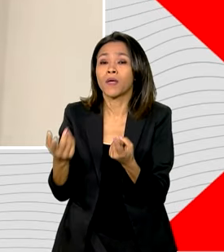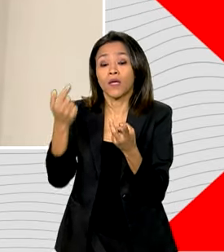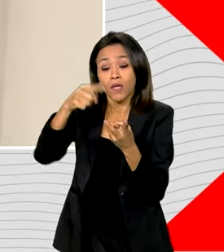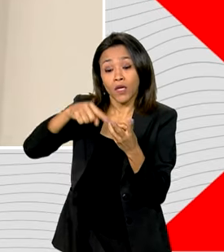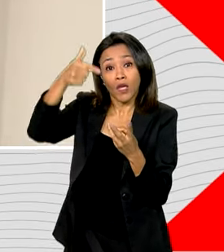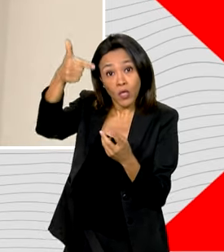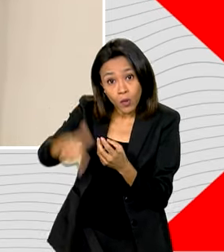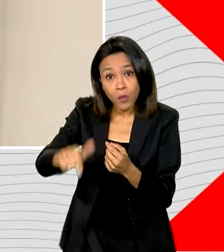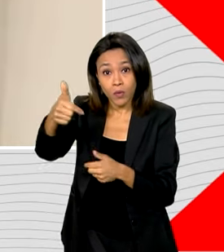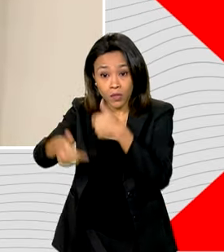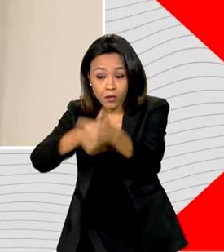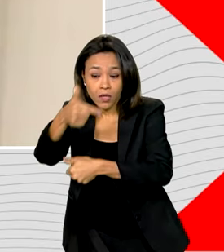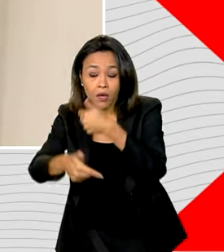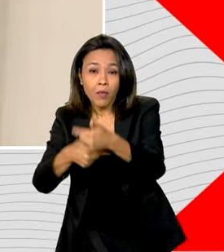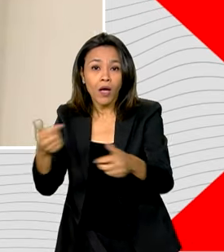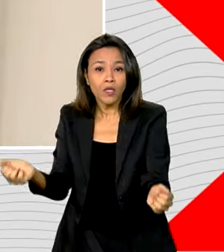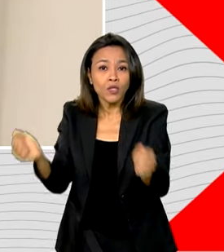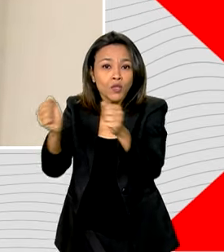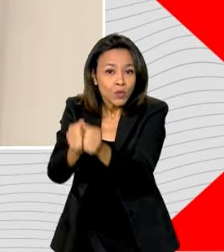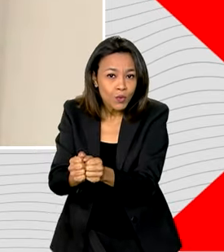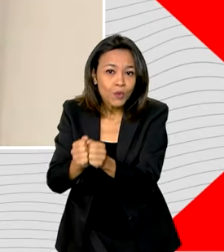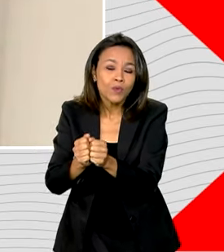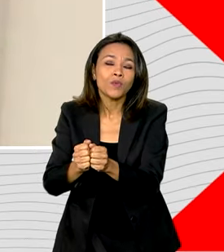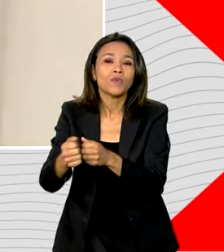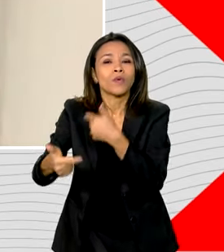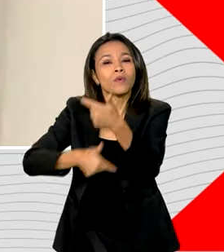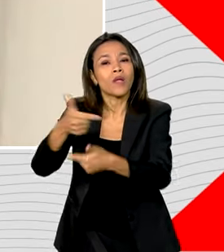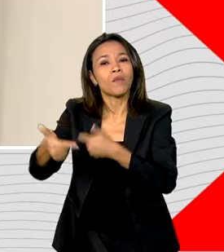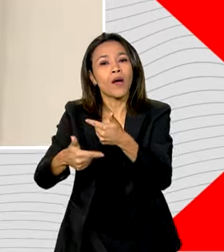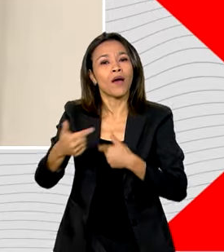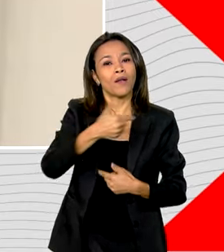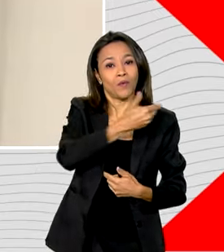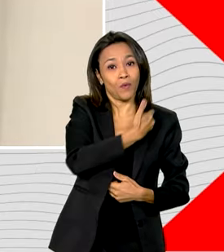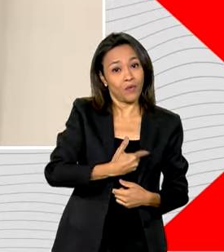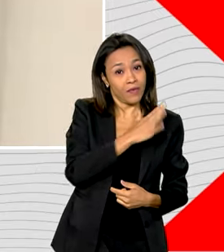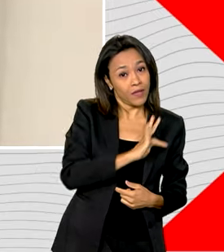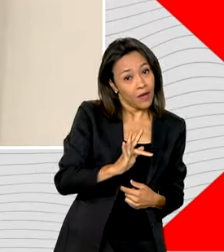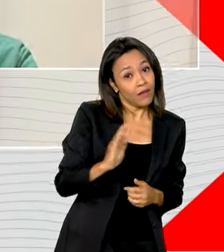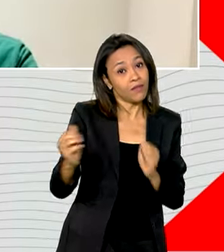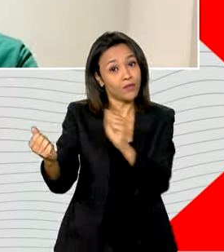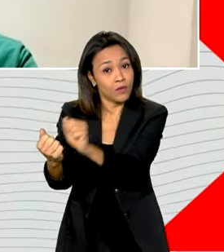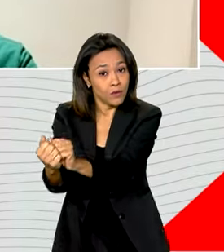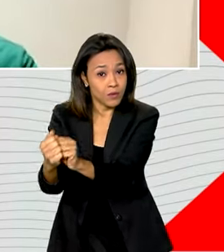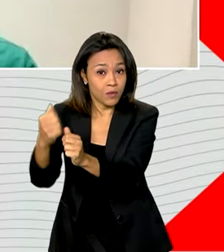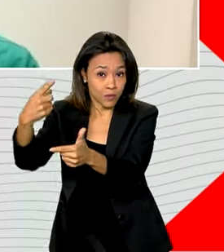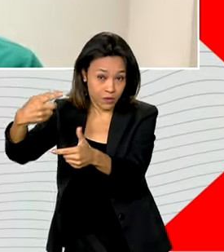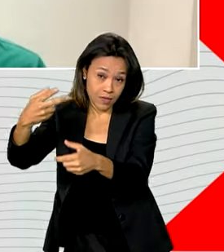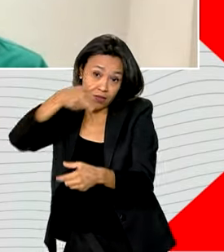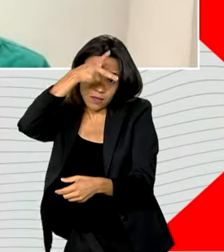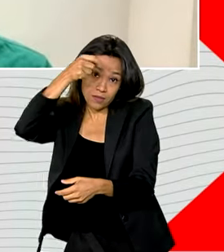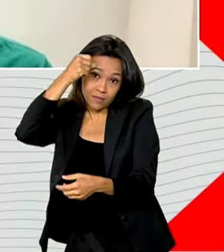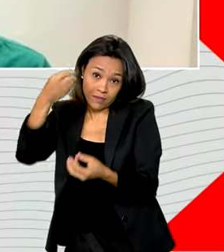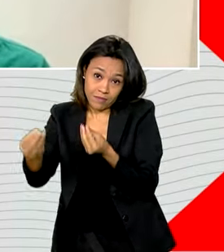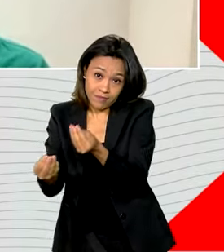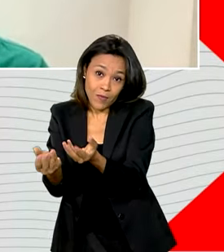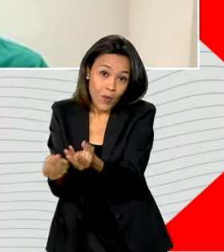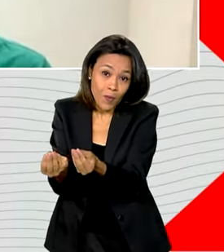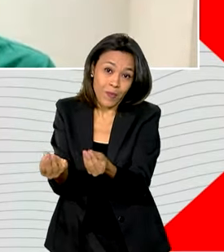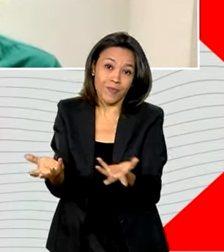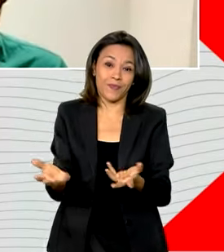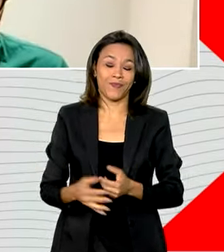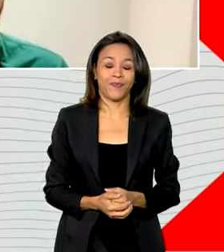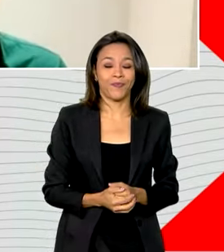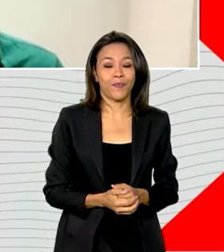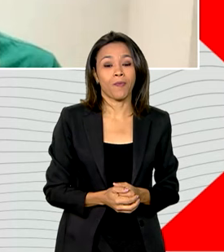com a Secretaria de Saúde aqui do Estado da Bahia como é que tá se dando esse processo perfeito Iuri